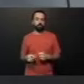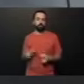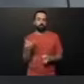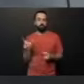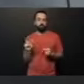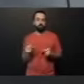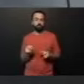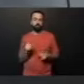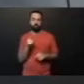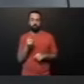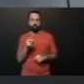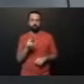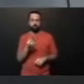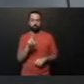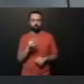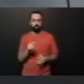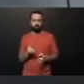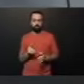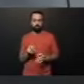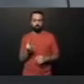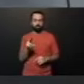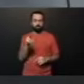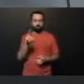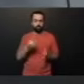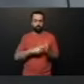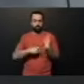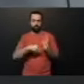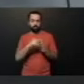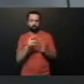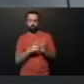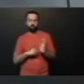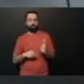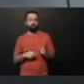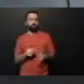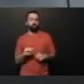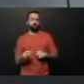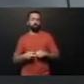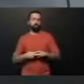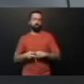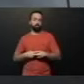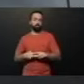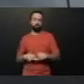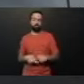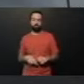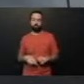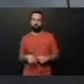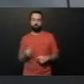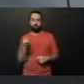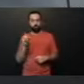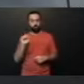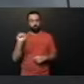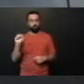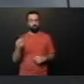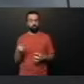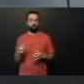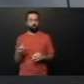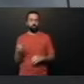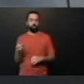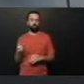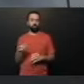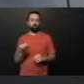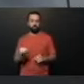que vocês pintaram? Pinte os verbos que estão no imperativo. Letrinha A. Feche a porta,